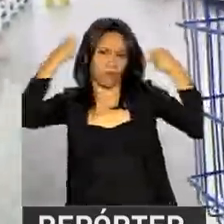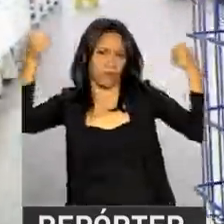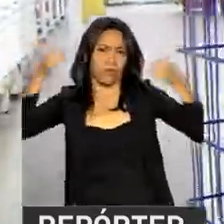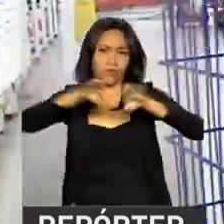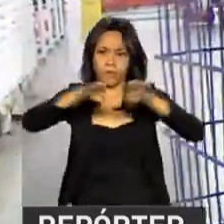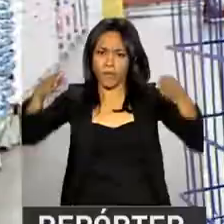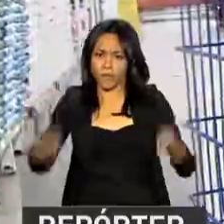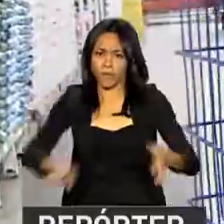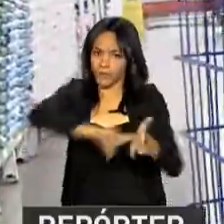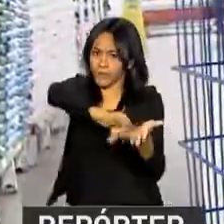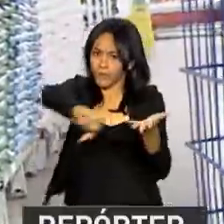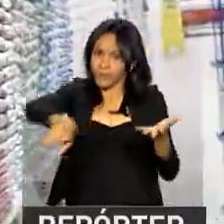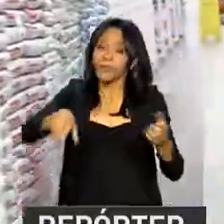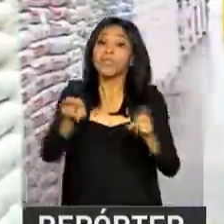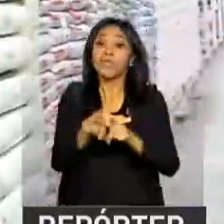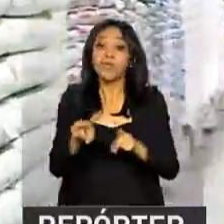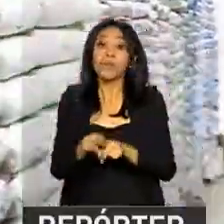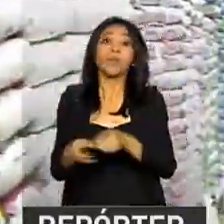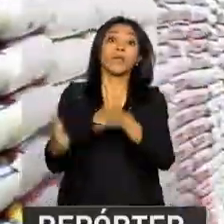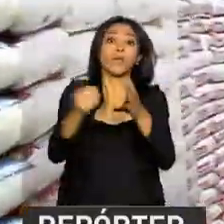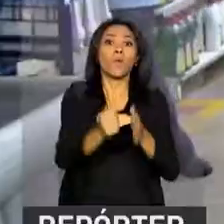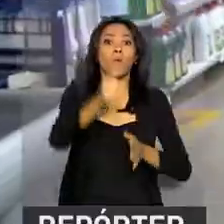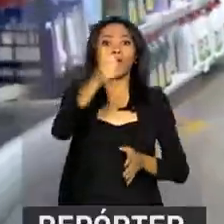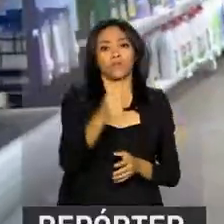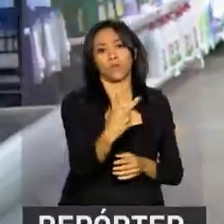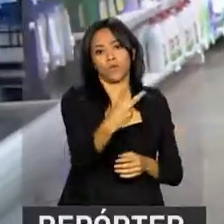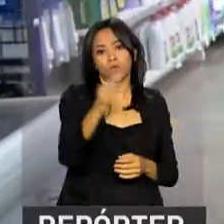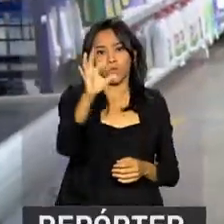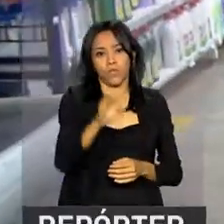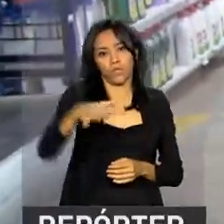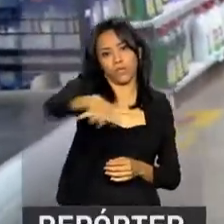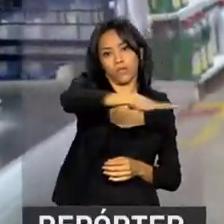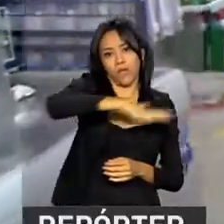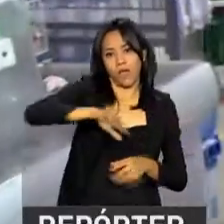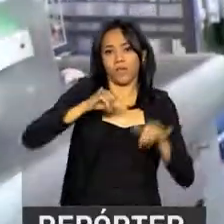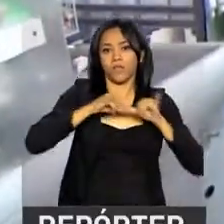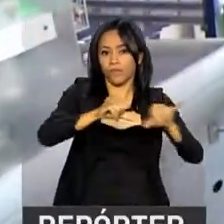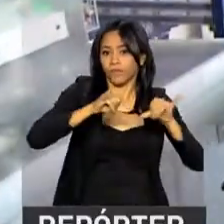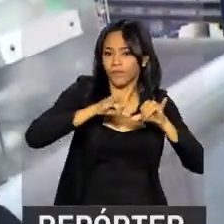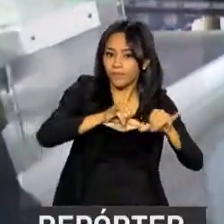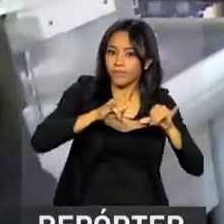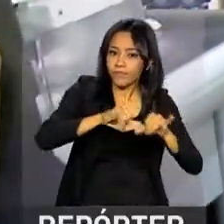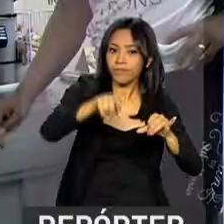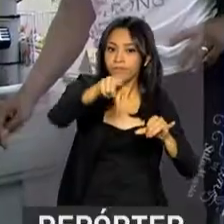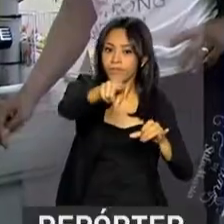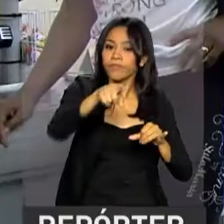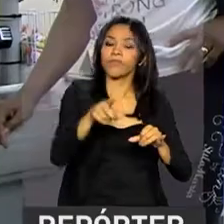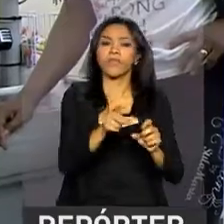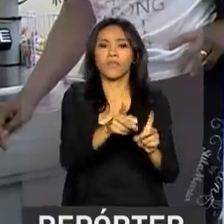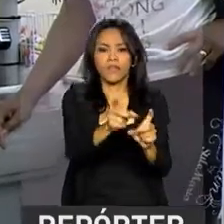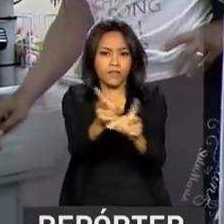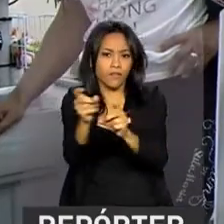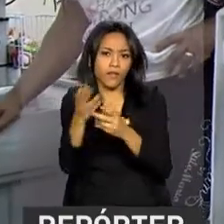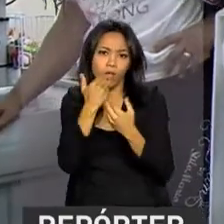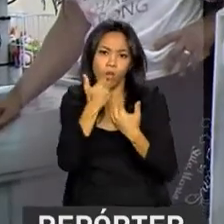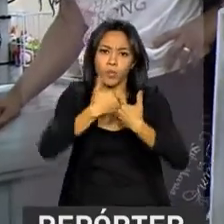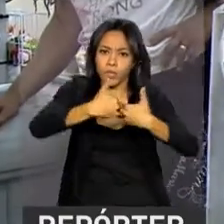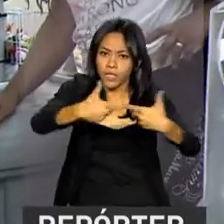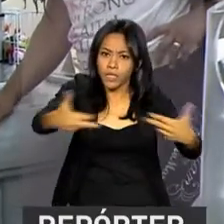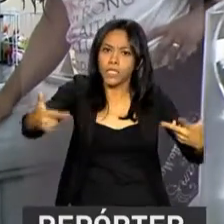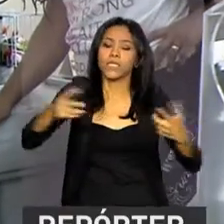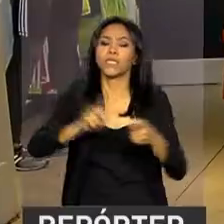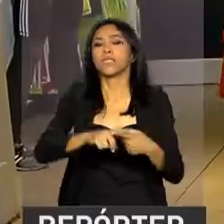para o resultado global a alta de quase 2% no setor de hipermercados supermercados produtos alimentícios bebidas